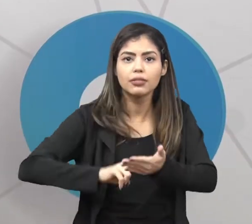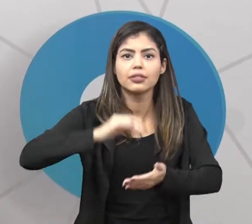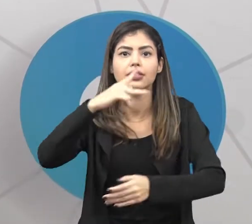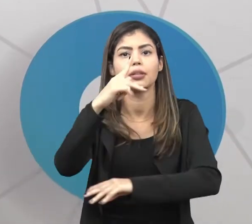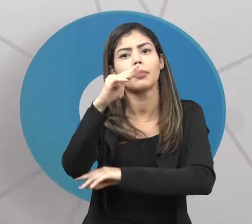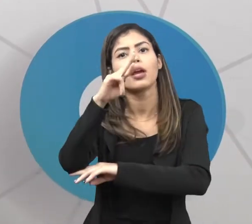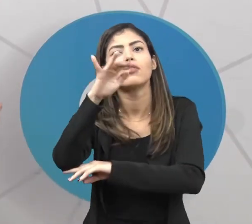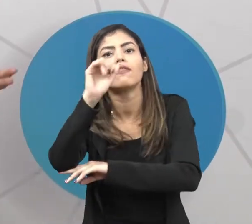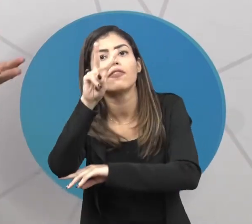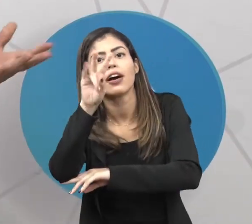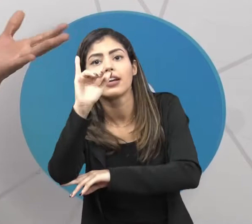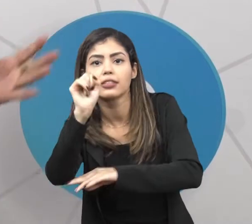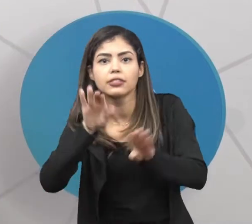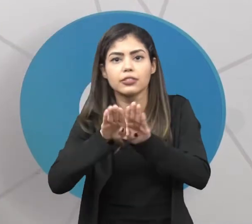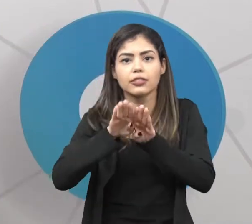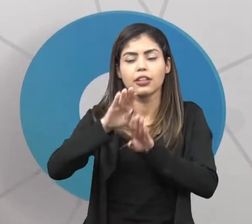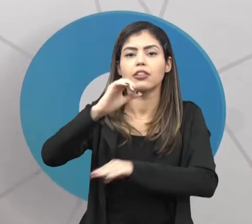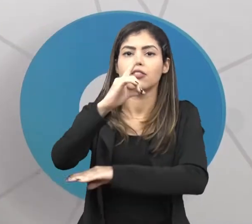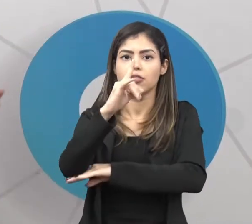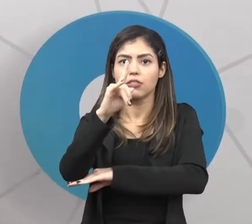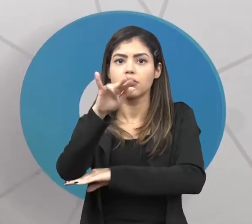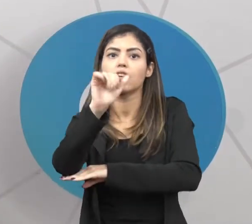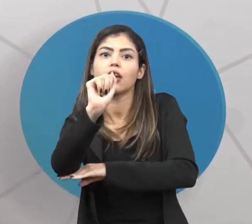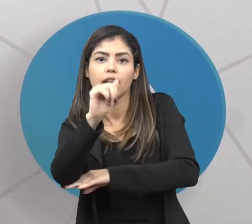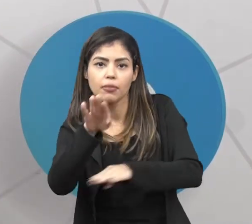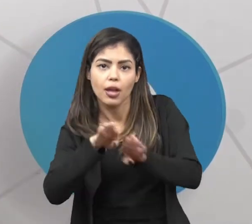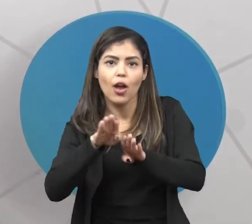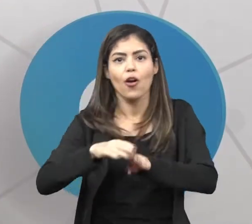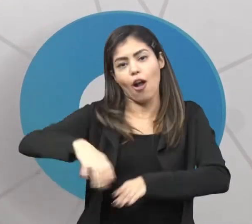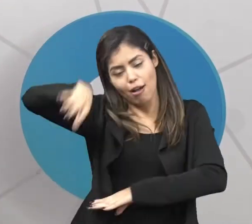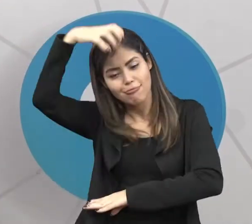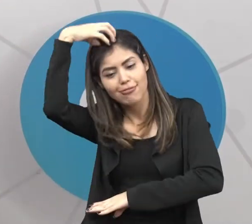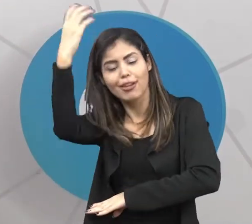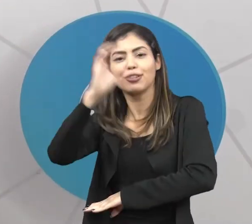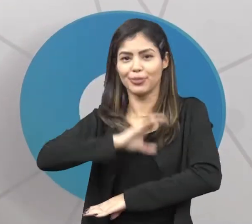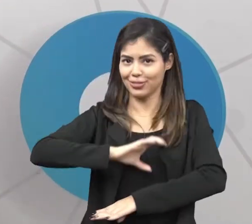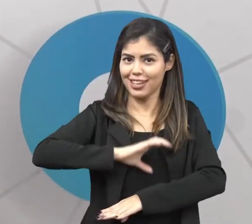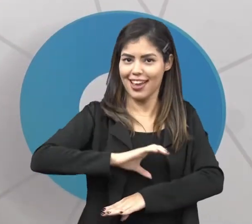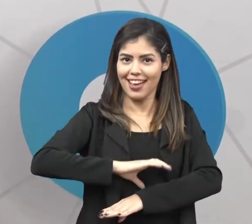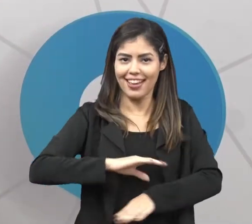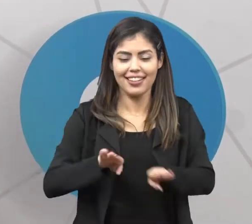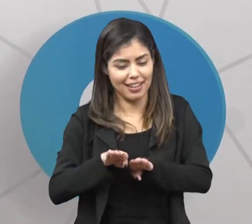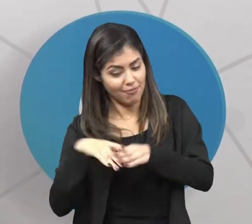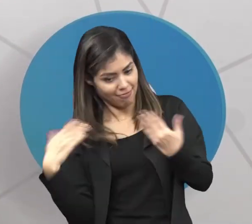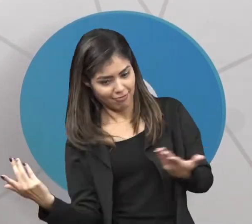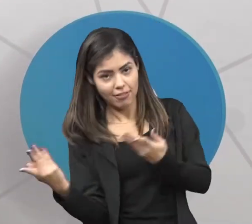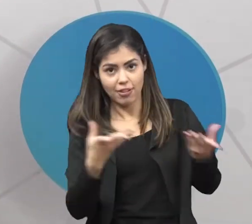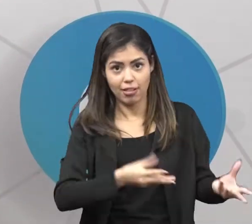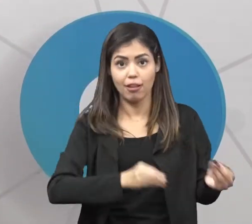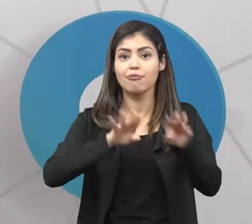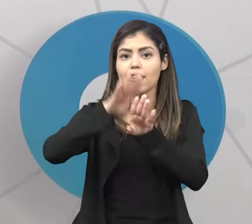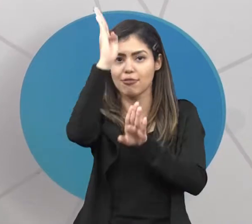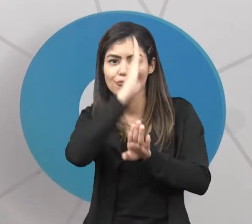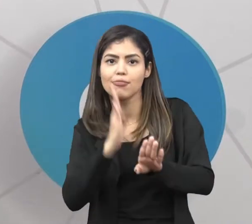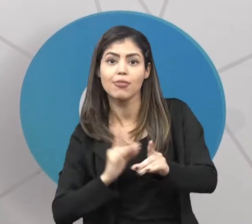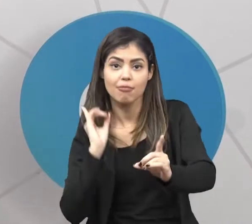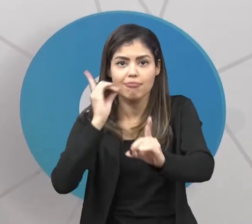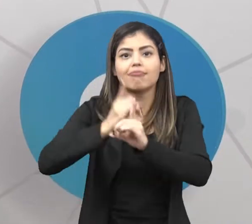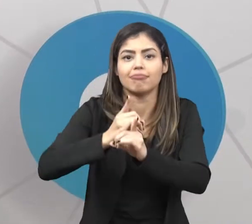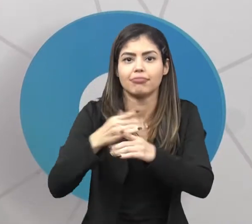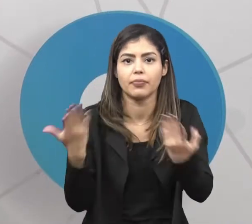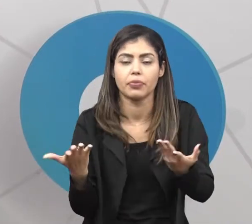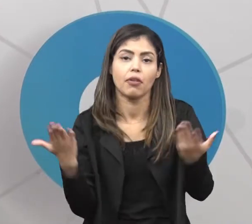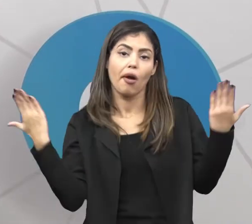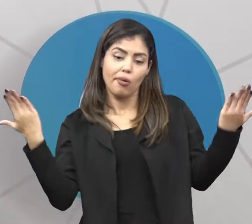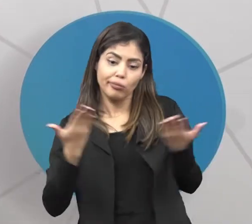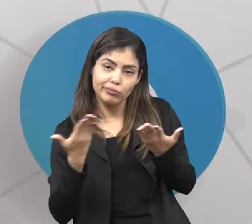Caminha, escrita a Dom Manuel, el rei de Portugal, para falar dos achados aqui do Brasil. Hoje, ela tem